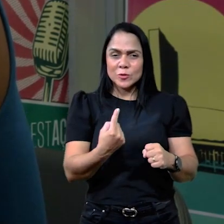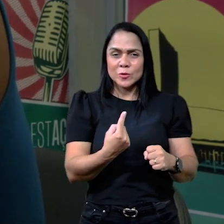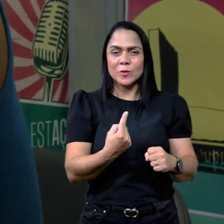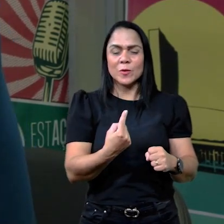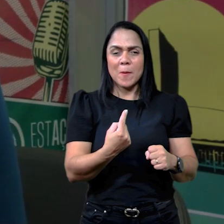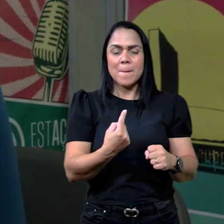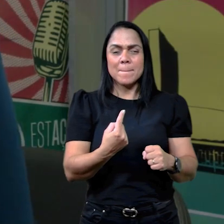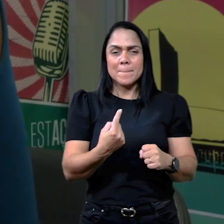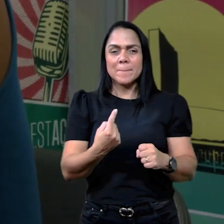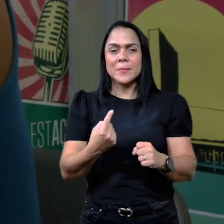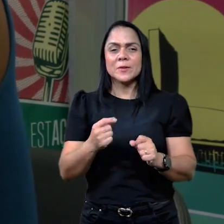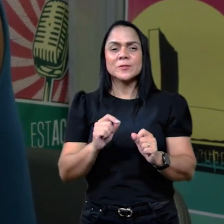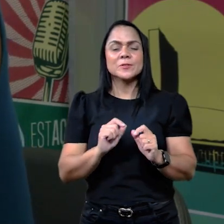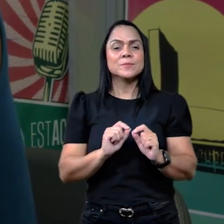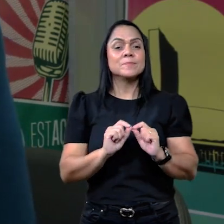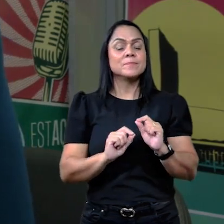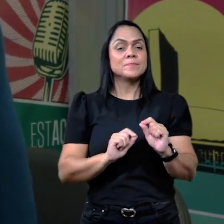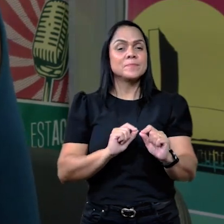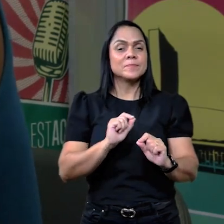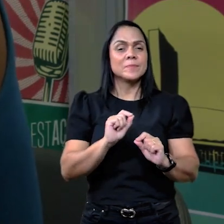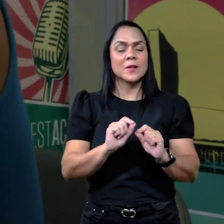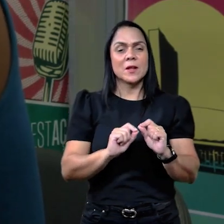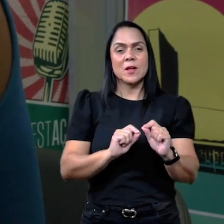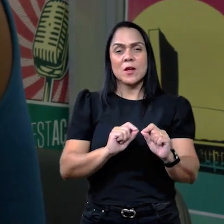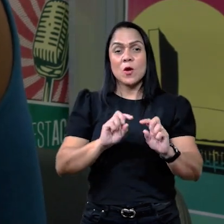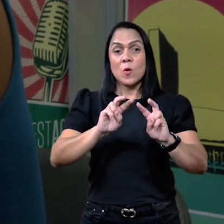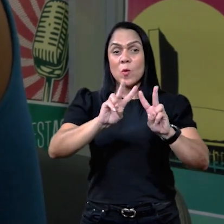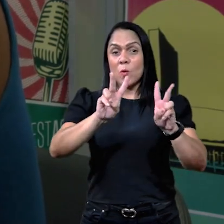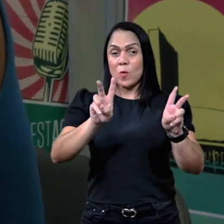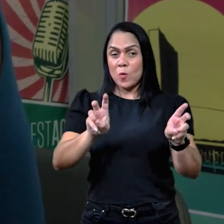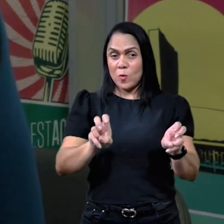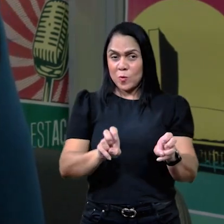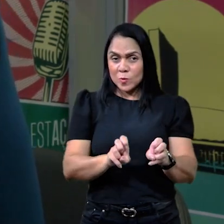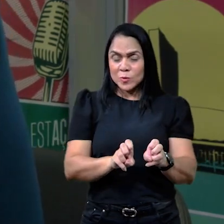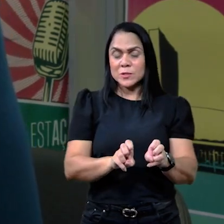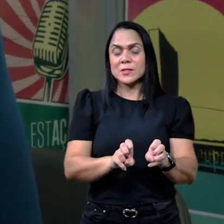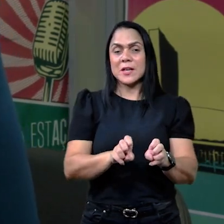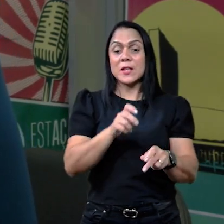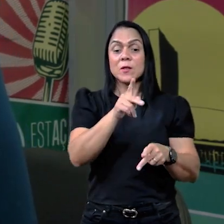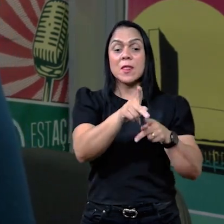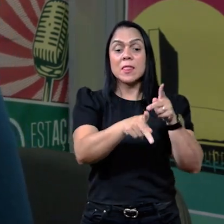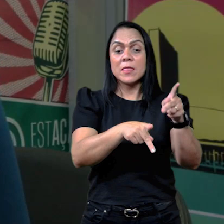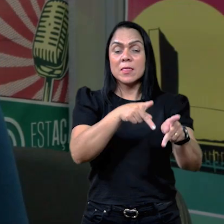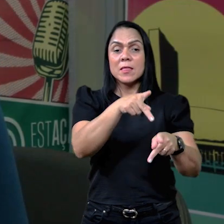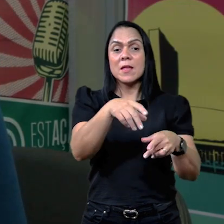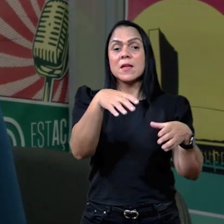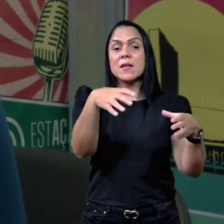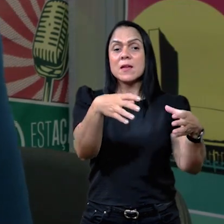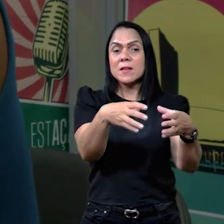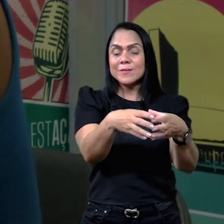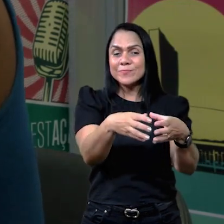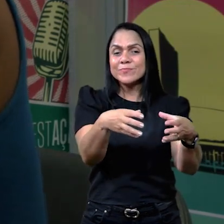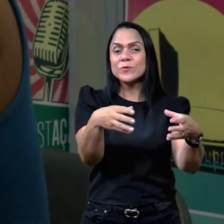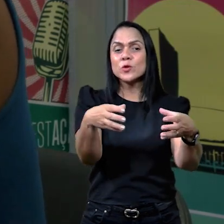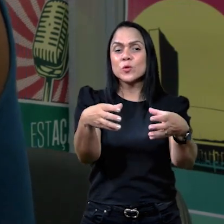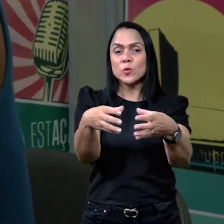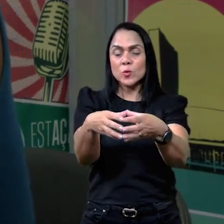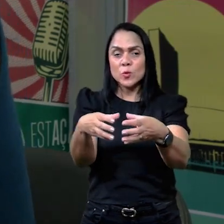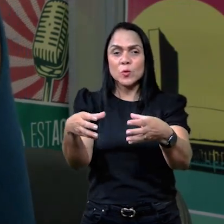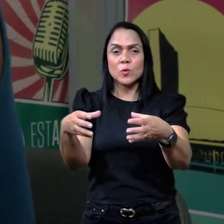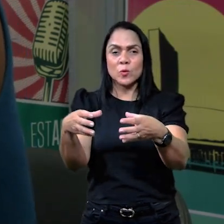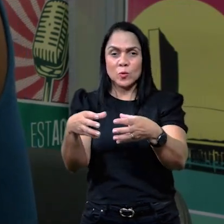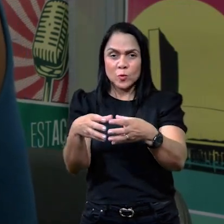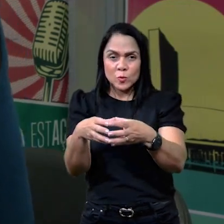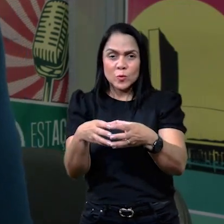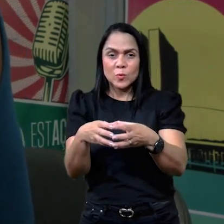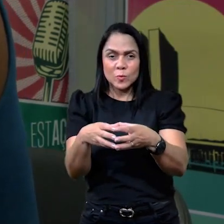O que a gente pode dizer, né, se a gente for ver o conceito de povo e comunidade tradicional de terreiros de matriz africana, são grupos, né,